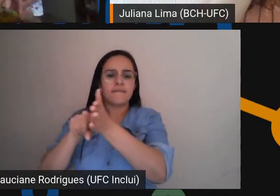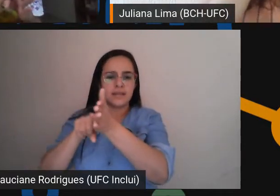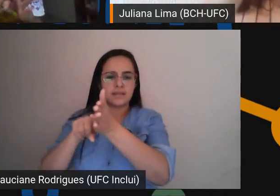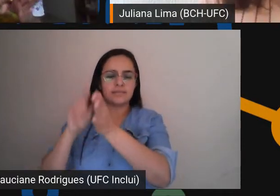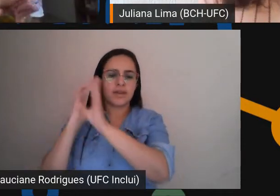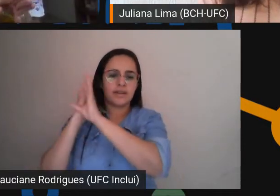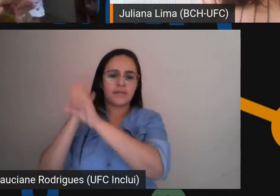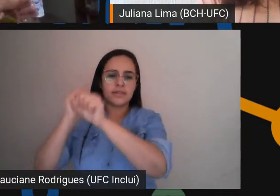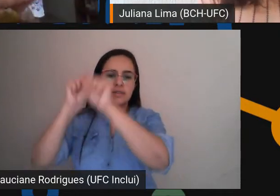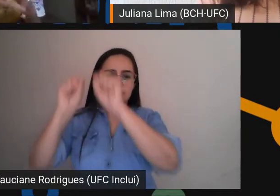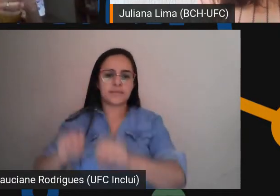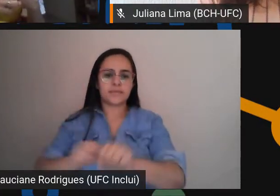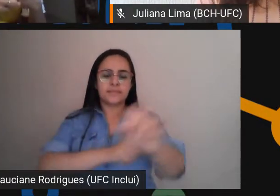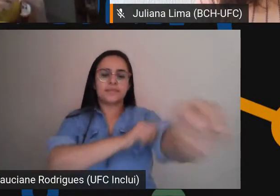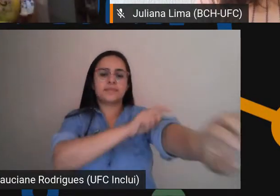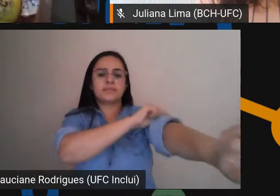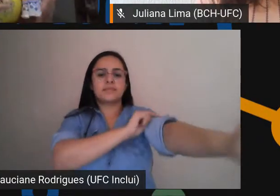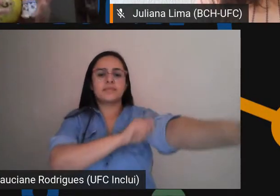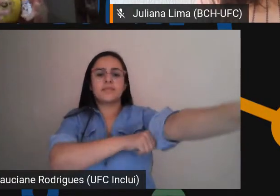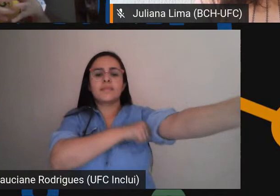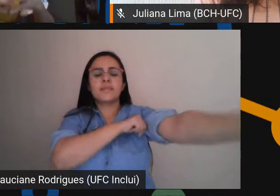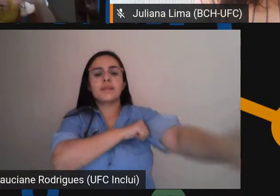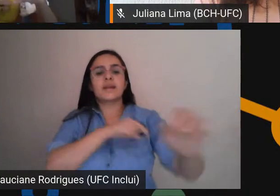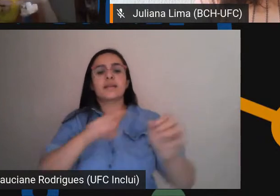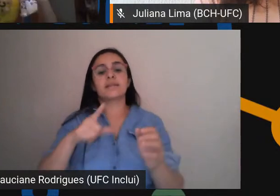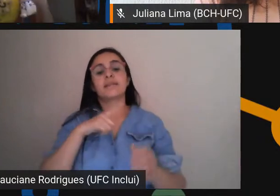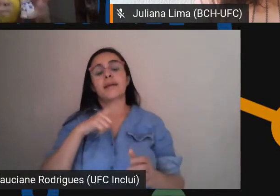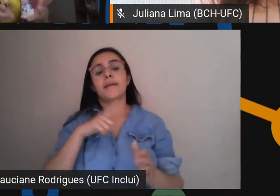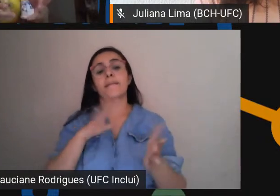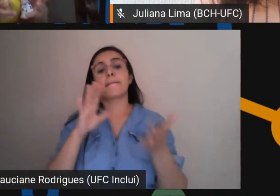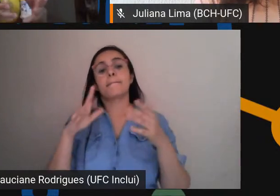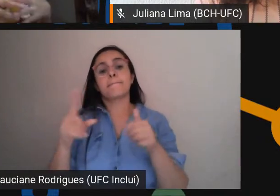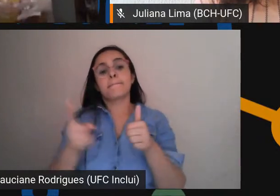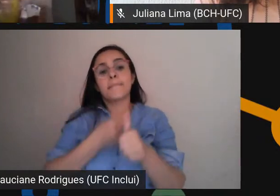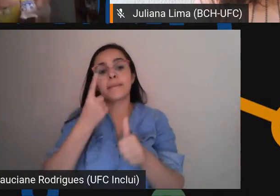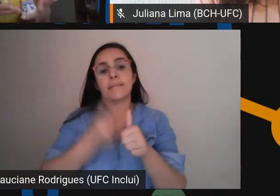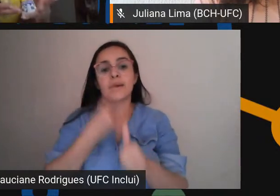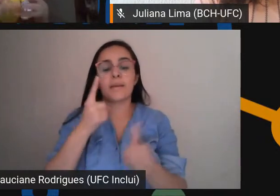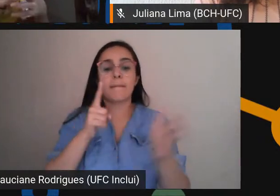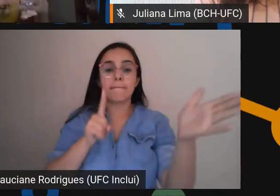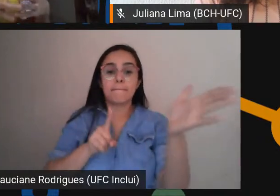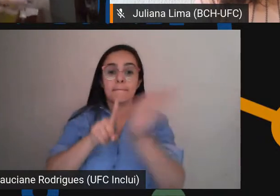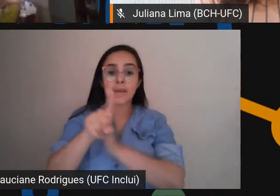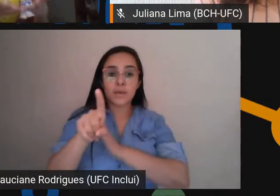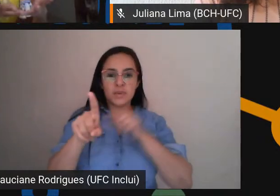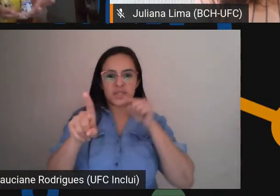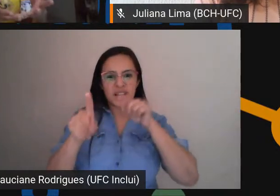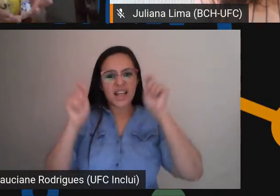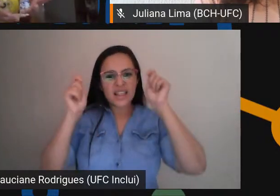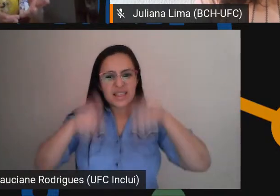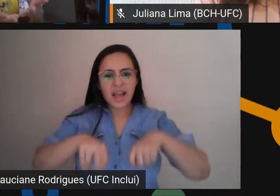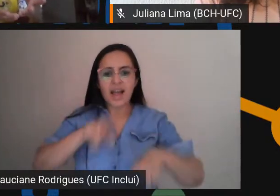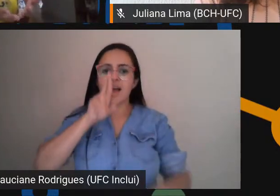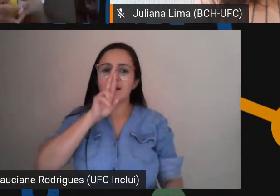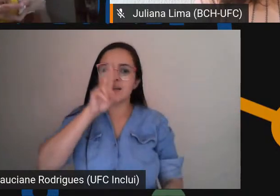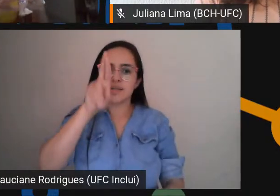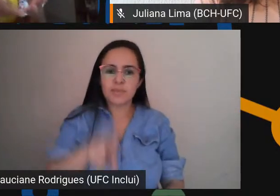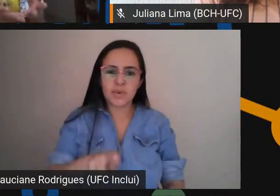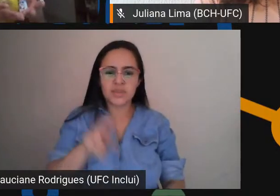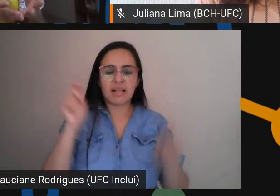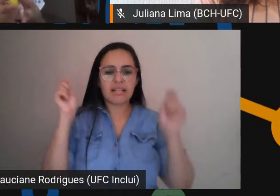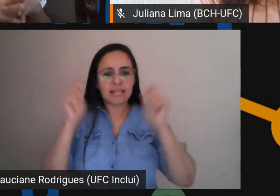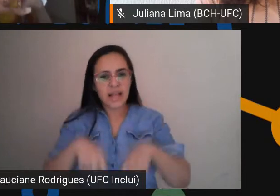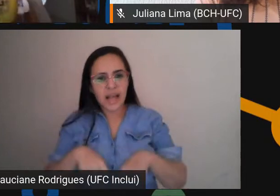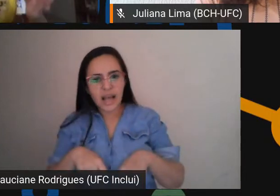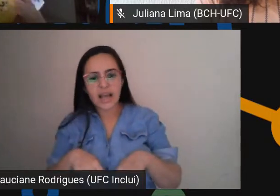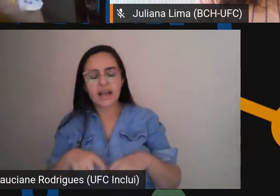lá a sua pergunta de pesquisa, amadurecido ela, você vai ter certeza que ela é respondível, que existe coisas que respondem ela,